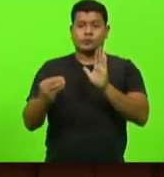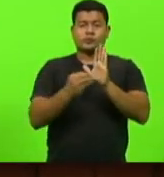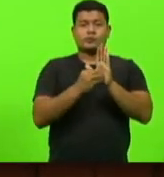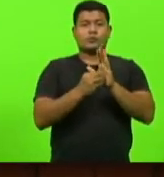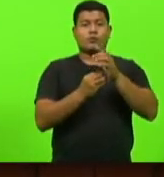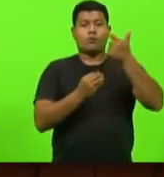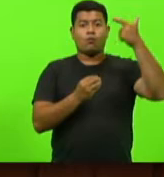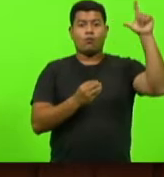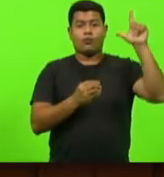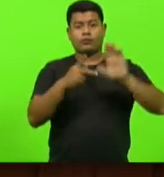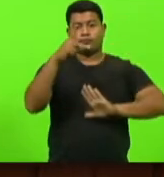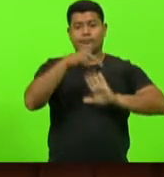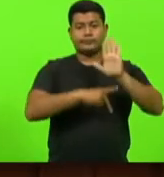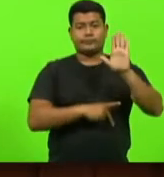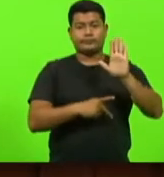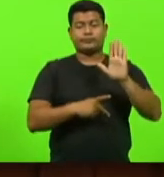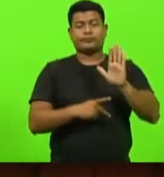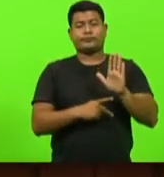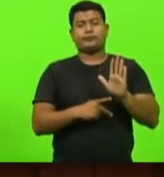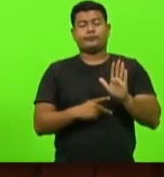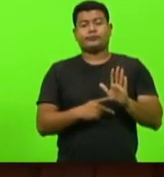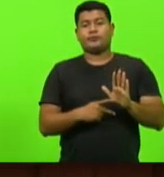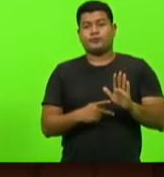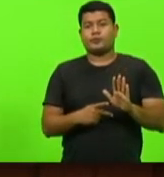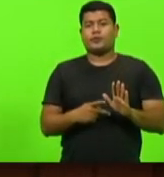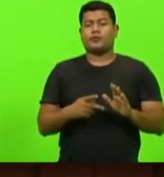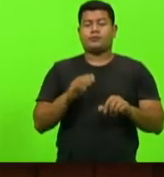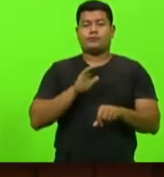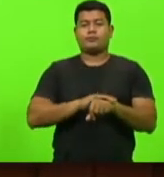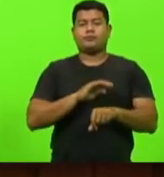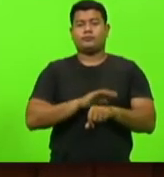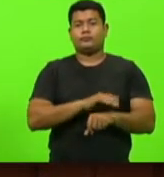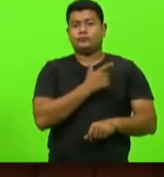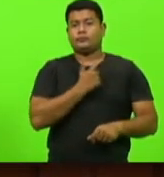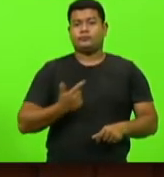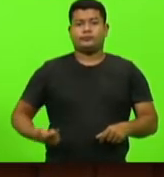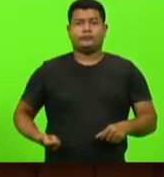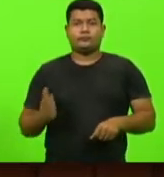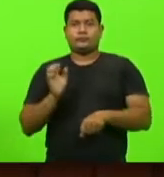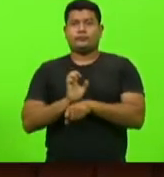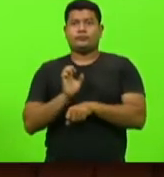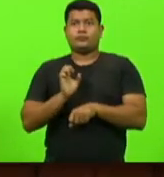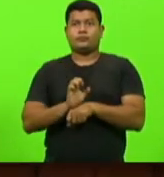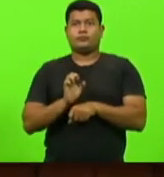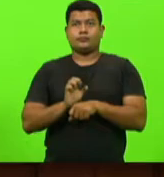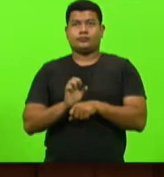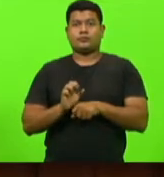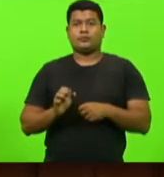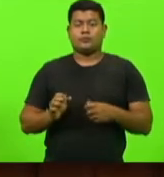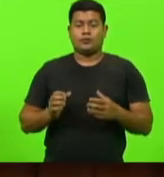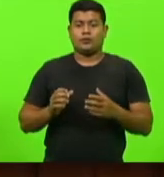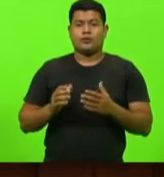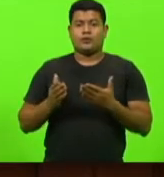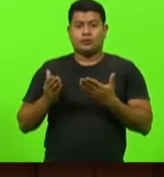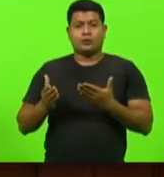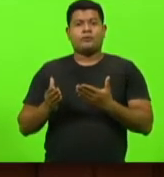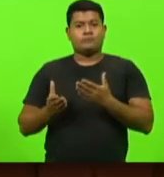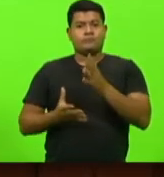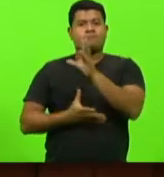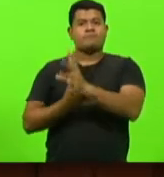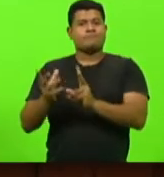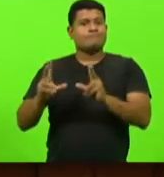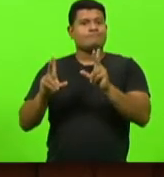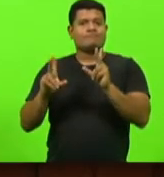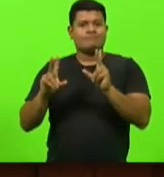outro projeto de autoria do governo do Estado, que abrange todo o texto proposto